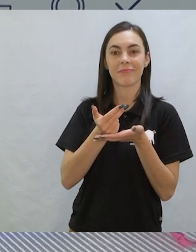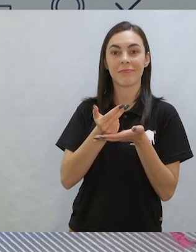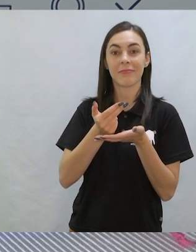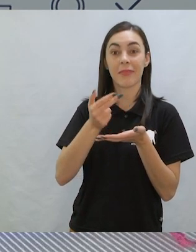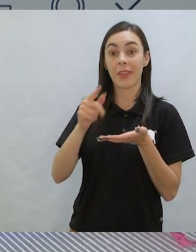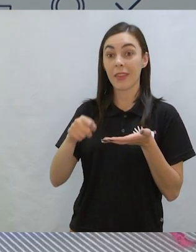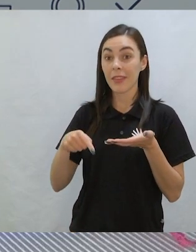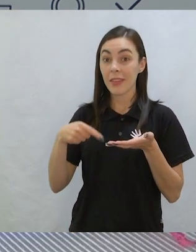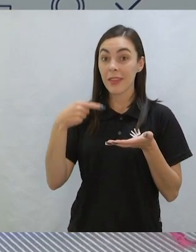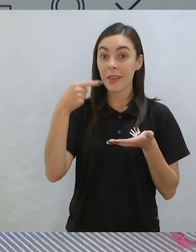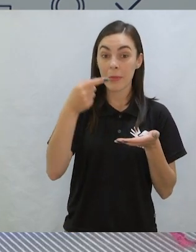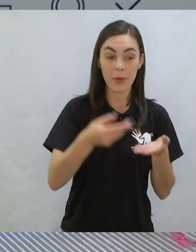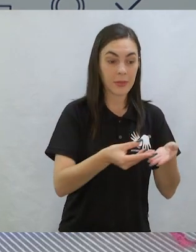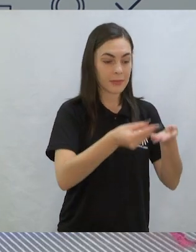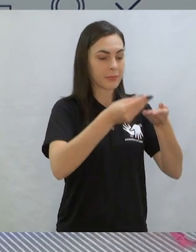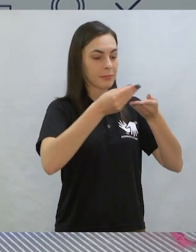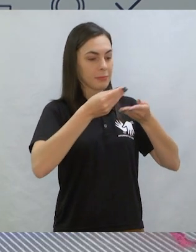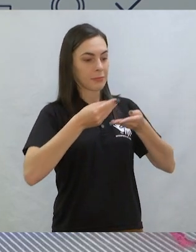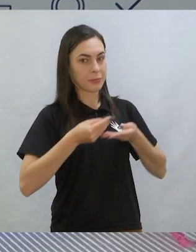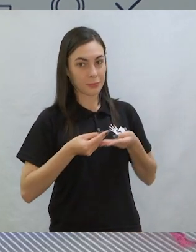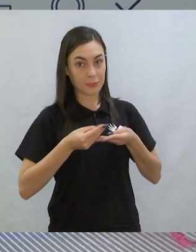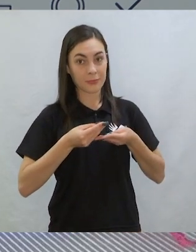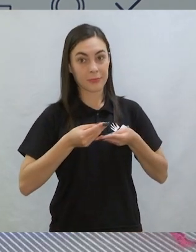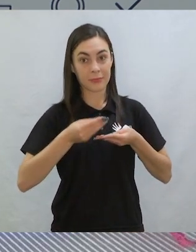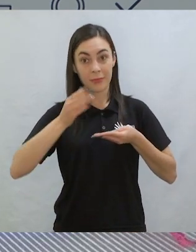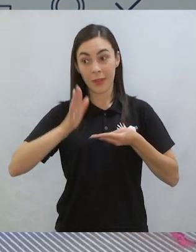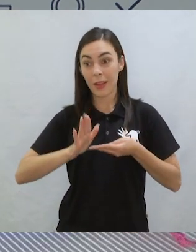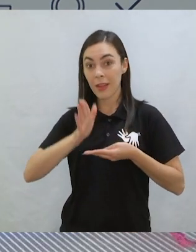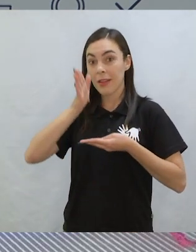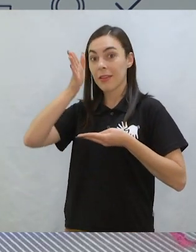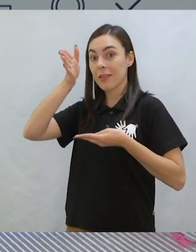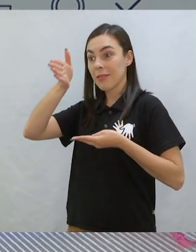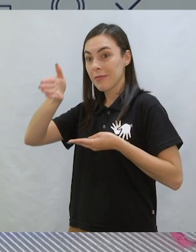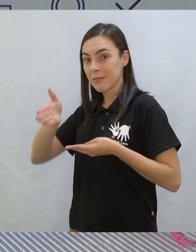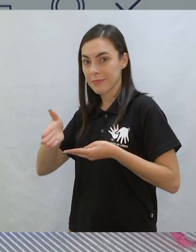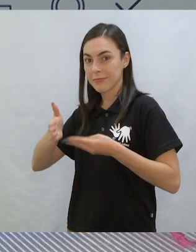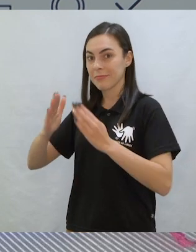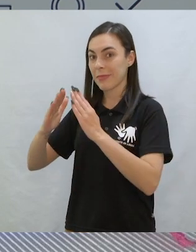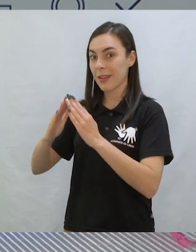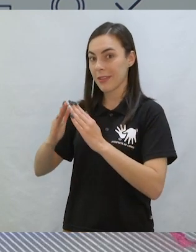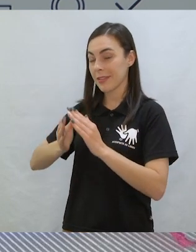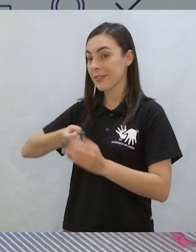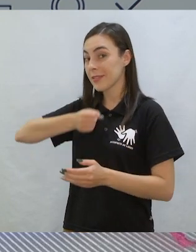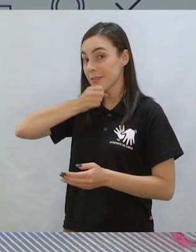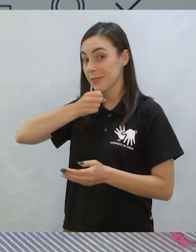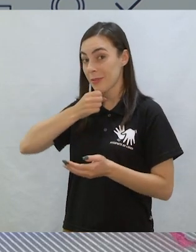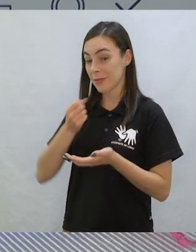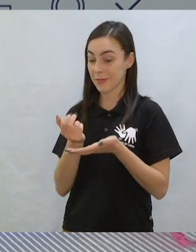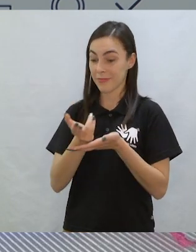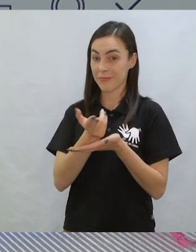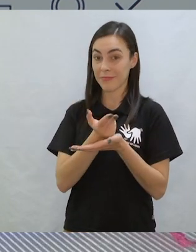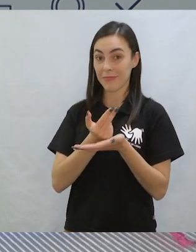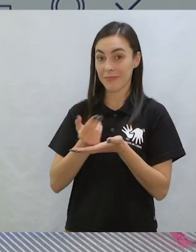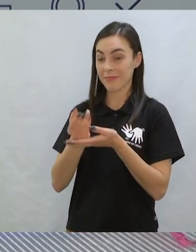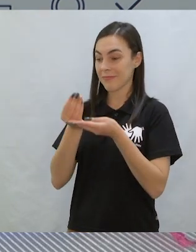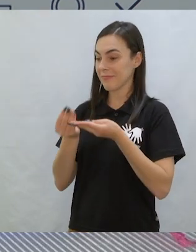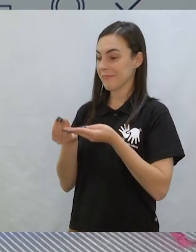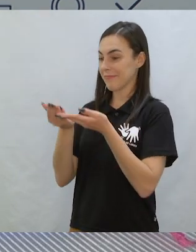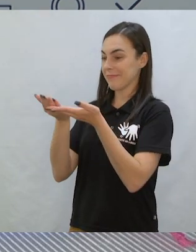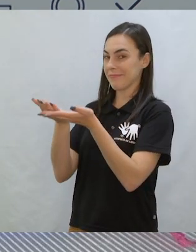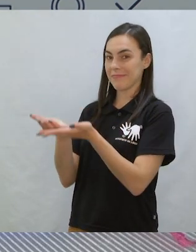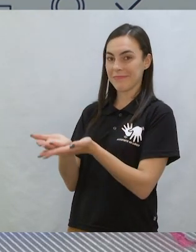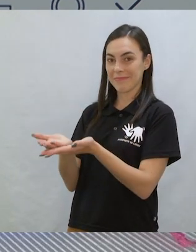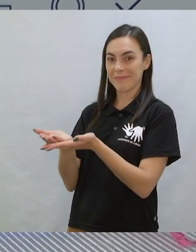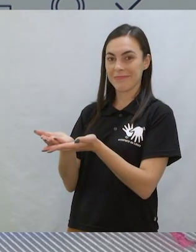Desenho. Depois esse voluntário volta novamente para aquele idoso e vai entregar